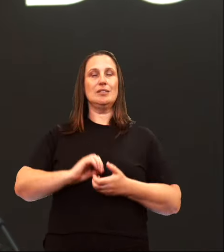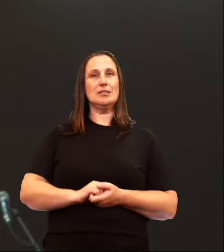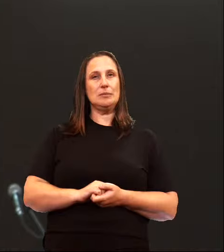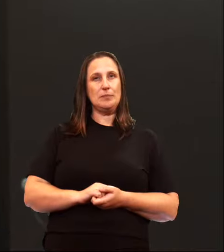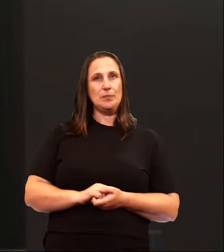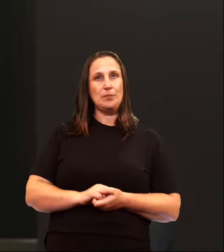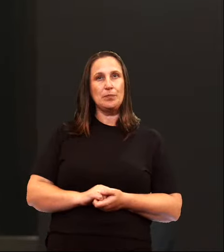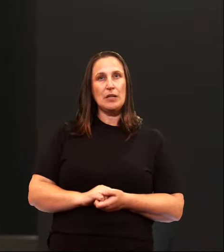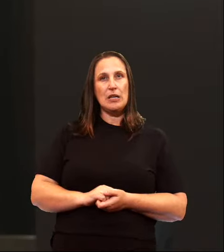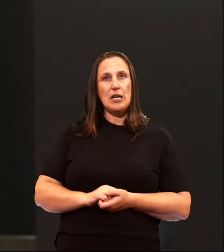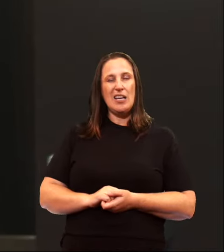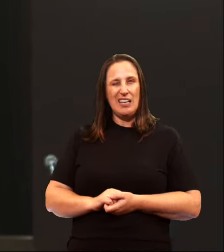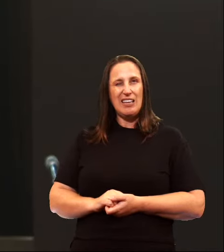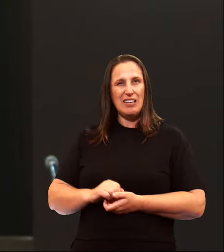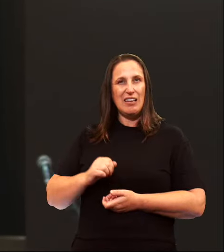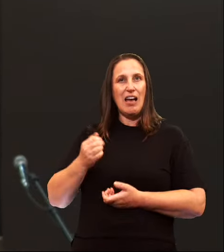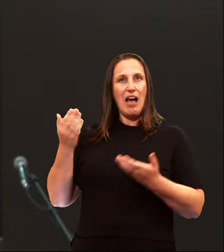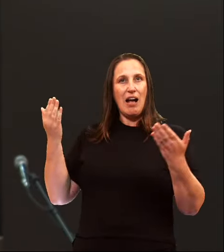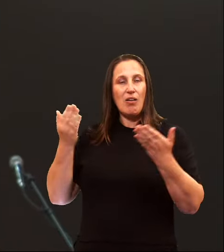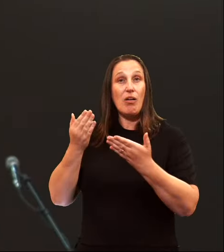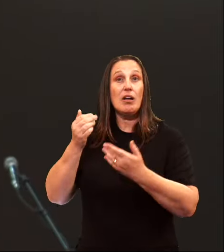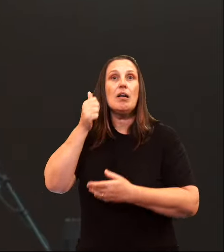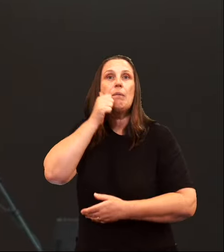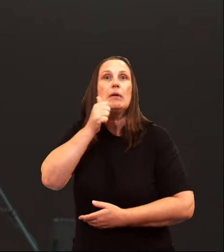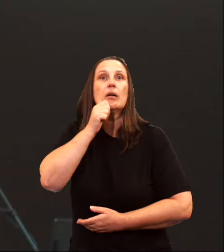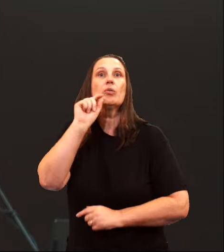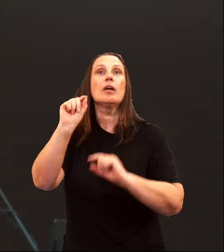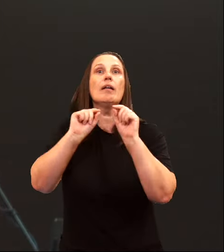eu estou no almoço, lembra aquela menina lá do câncer? Morreu.